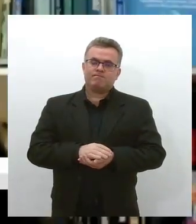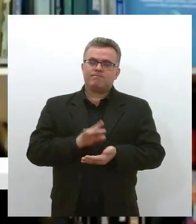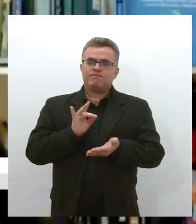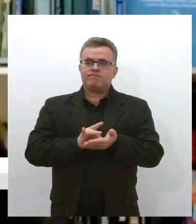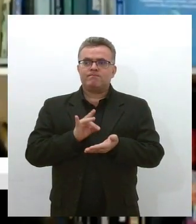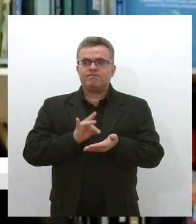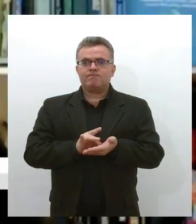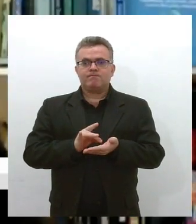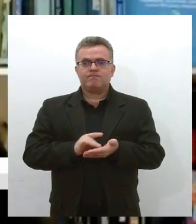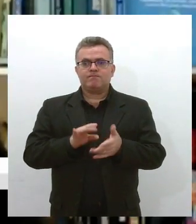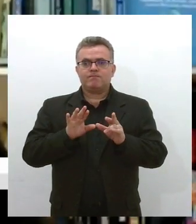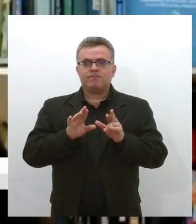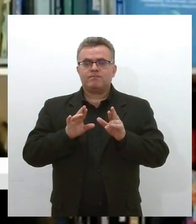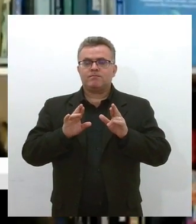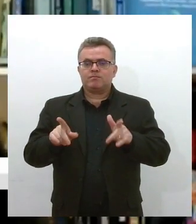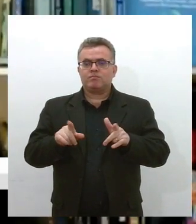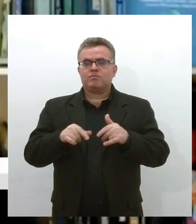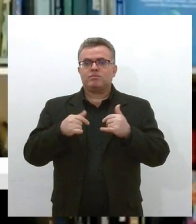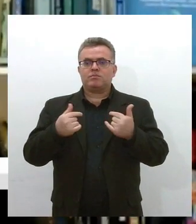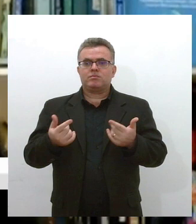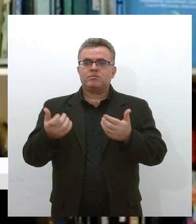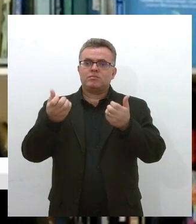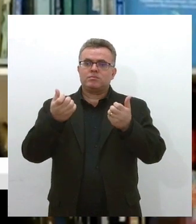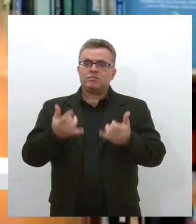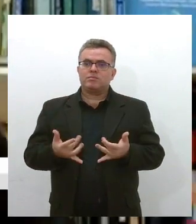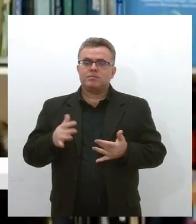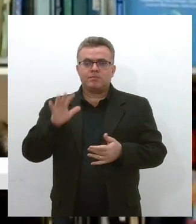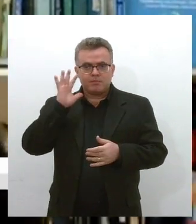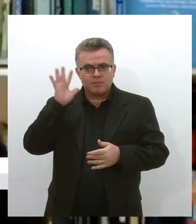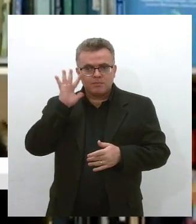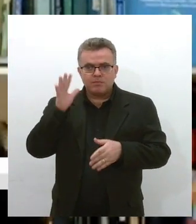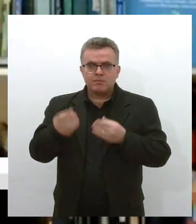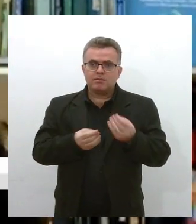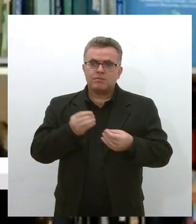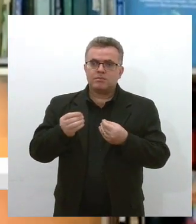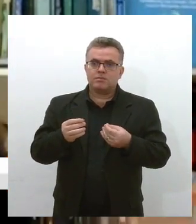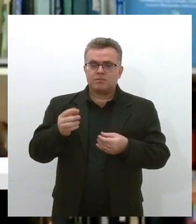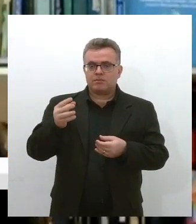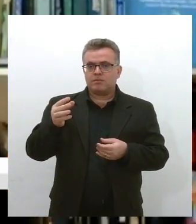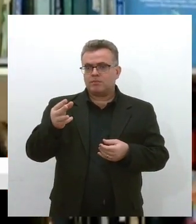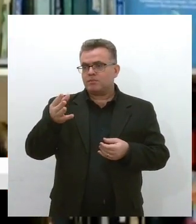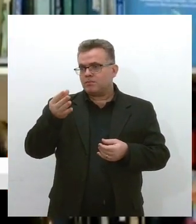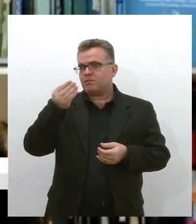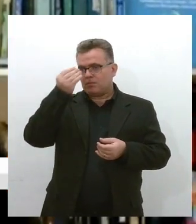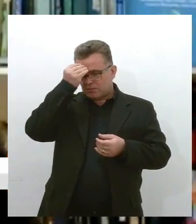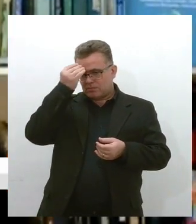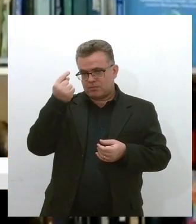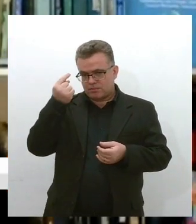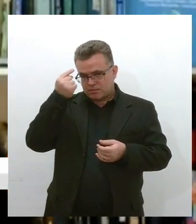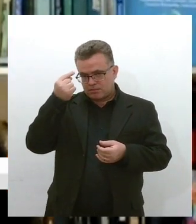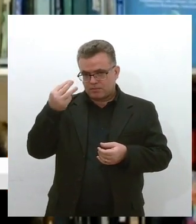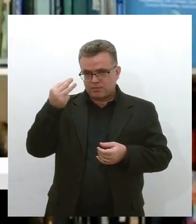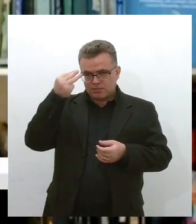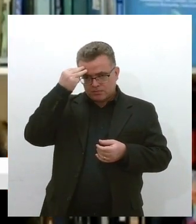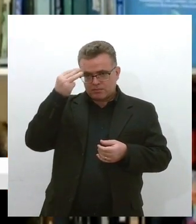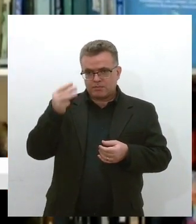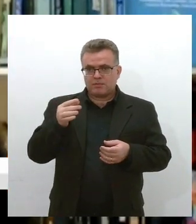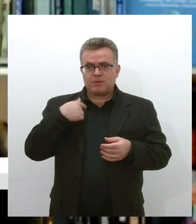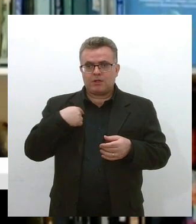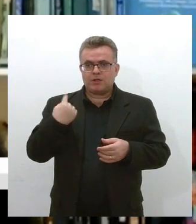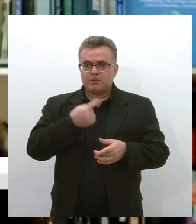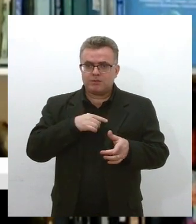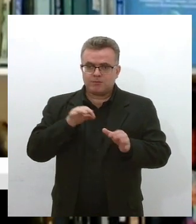pouco distintas, assim, quando a gente para para pensar. Porque a memória é uma coisa que a gente não controla muito, sabe? É,